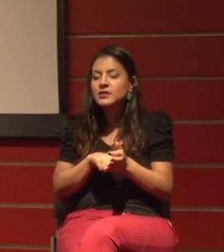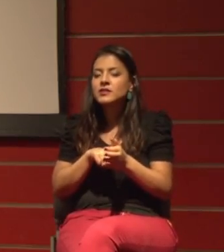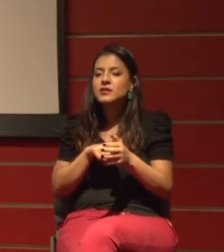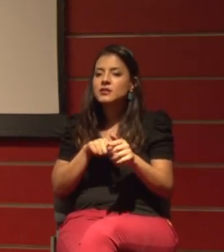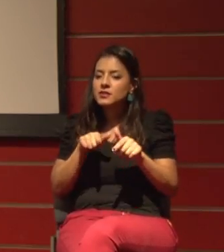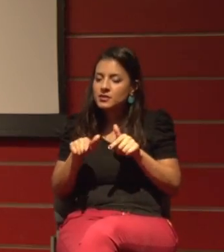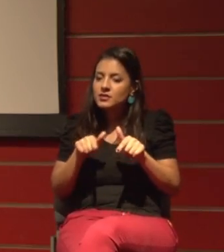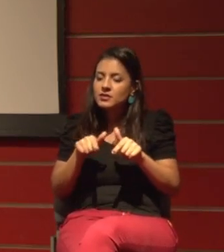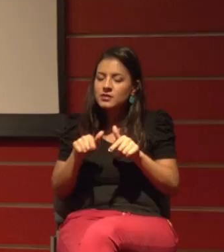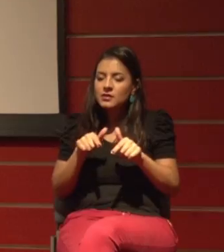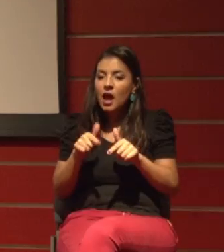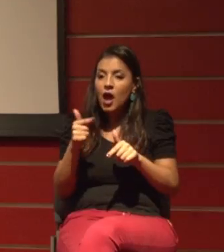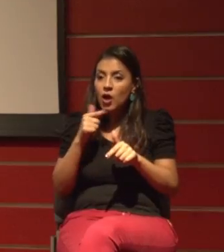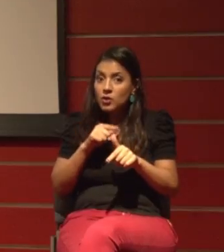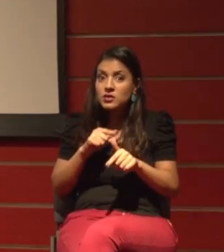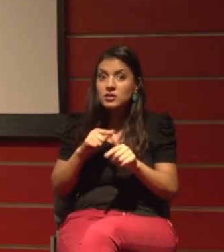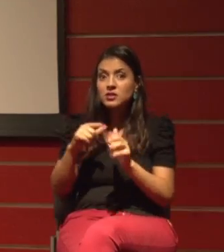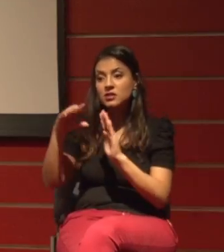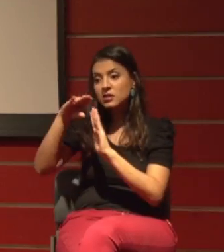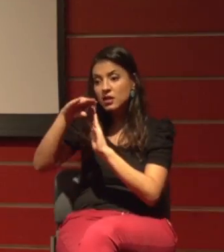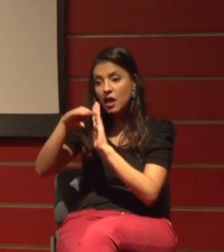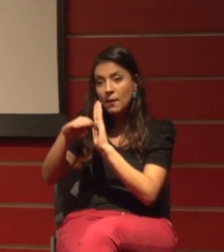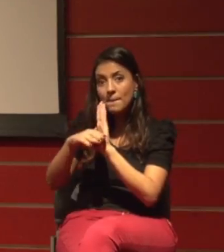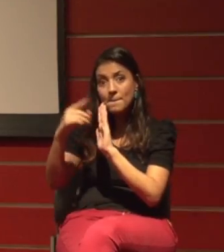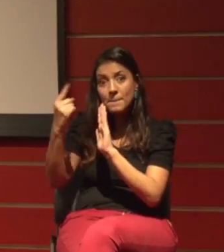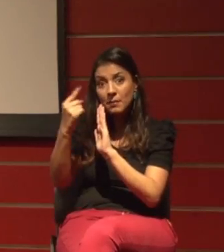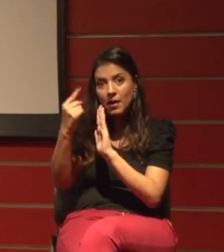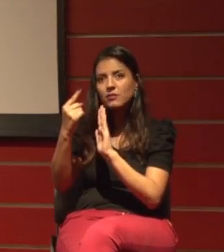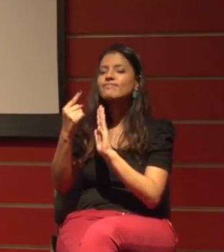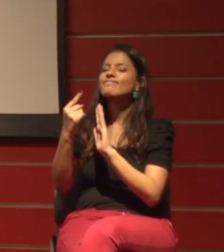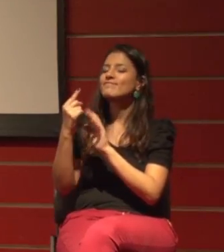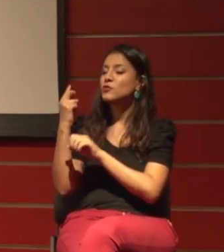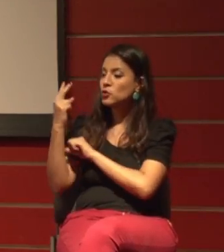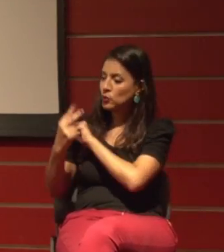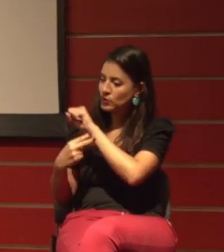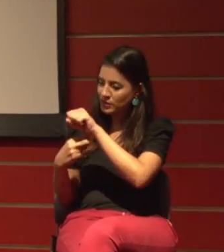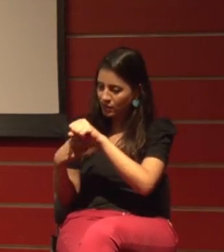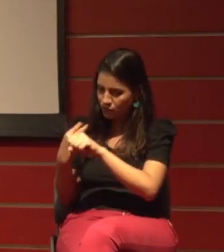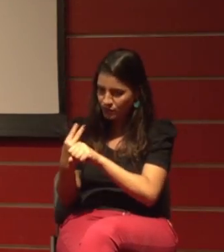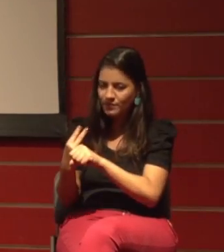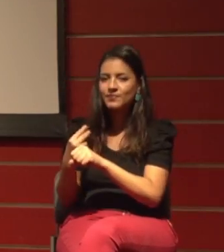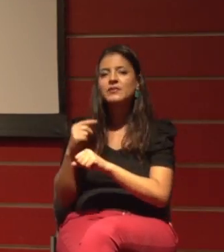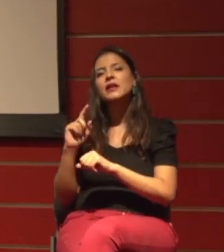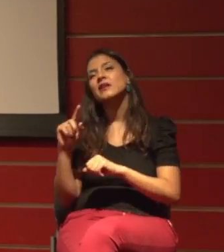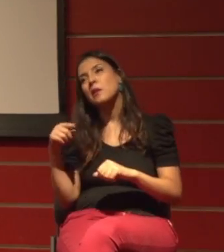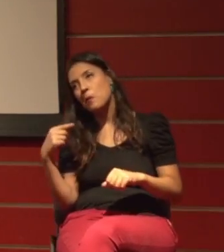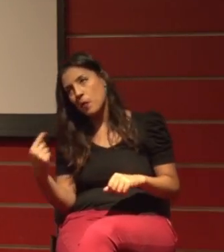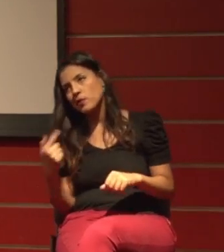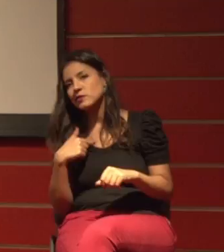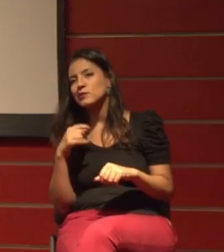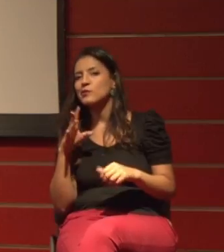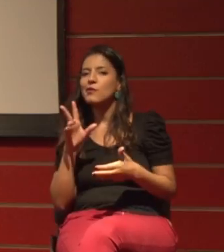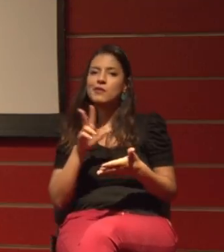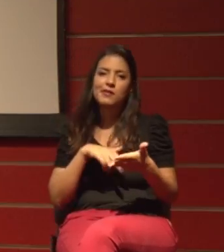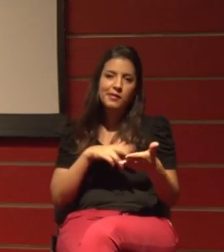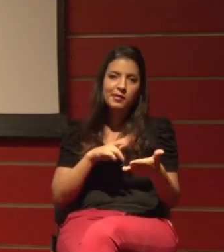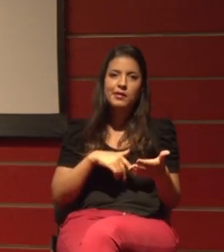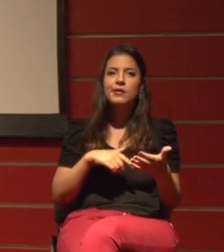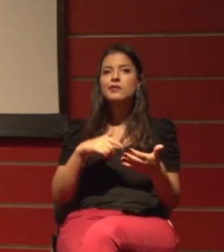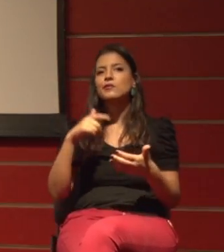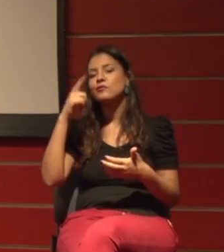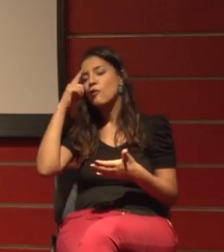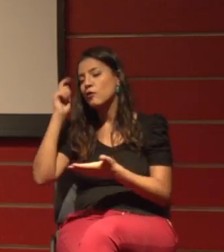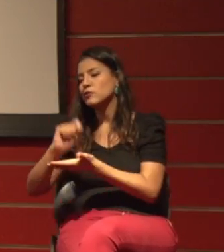2 anos Depois eu que eu realmente fiquei só lendo e tomando anotações e e desenvolvendo a história na